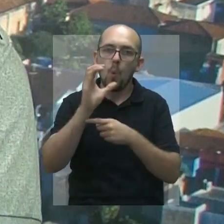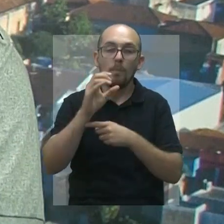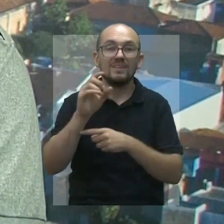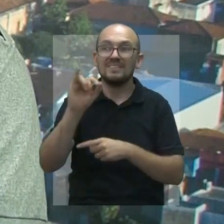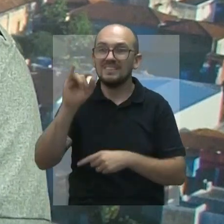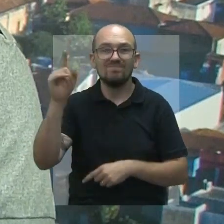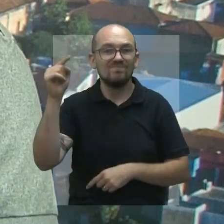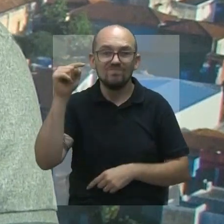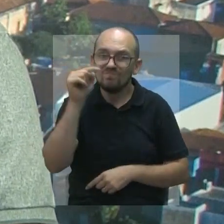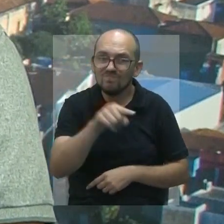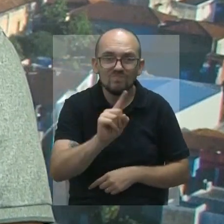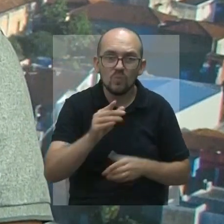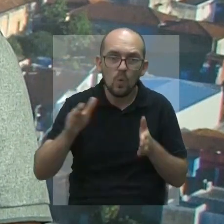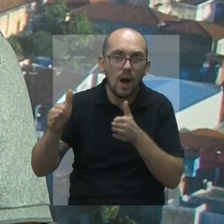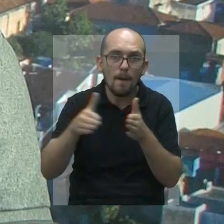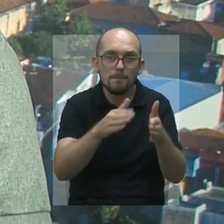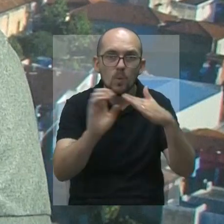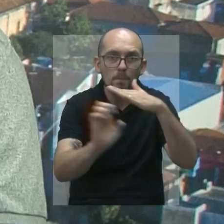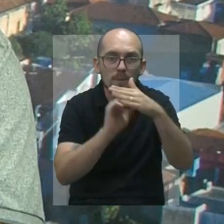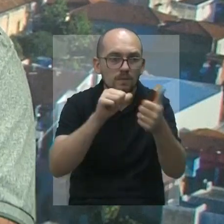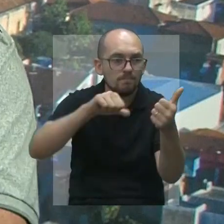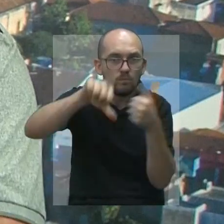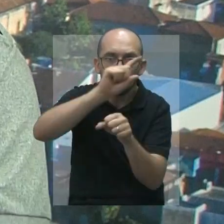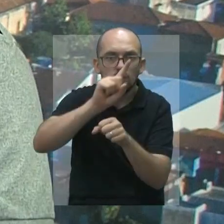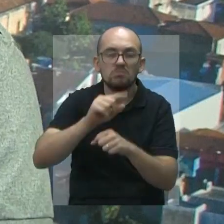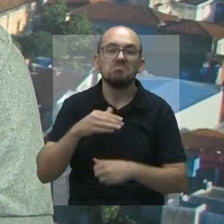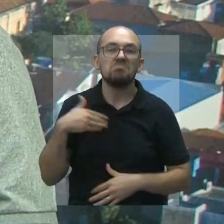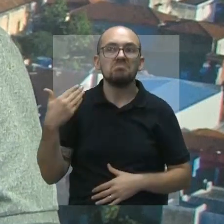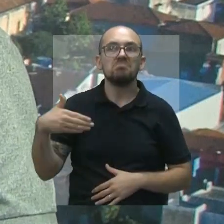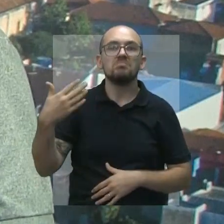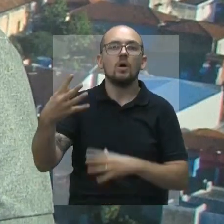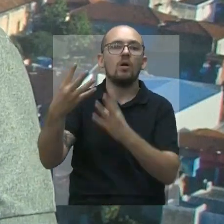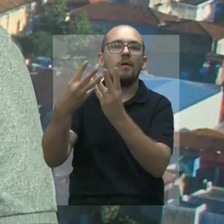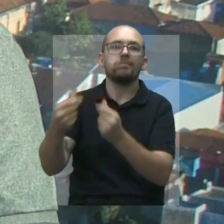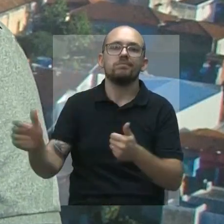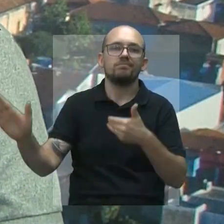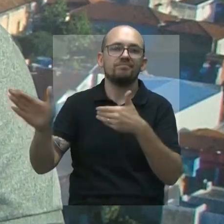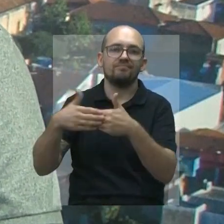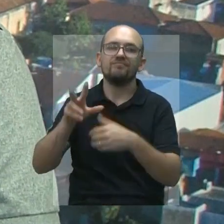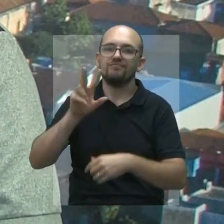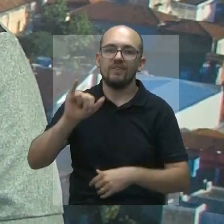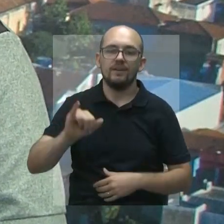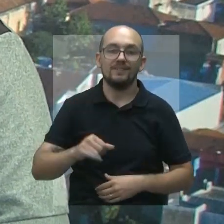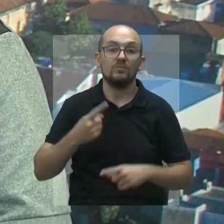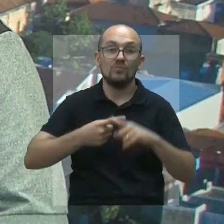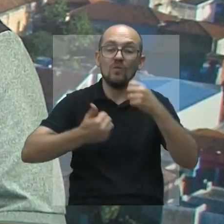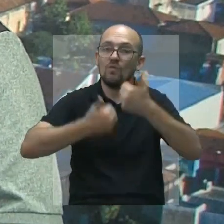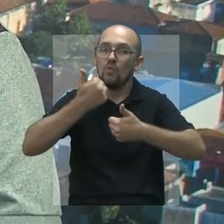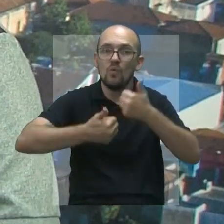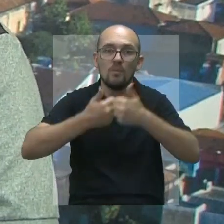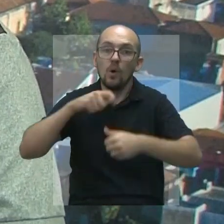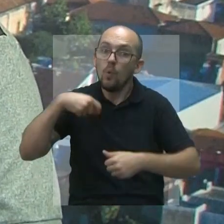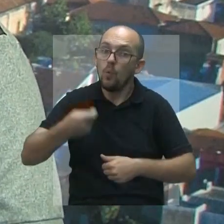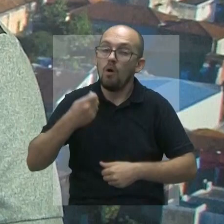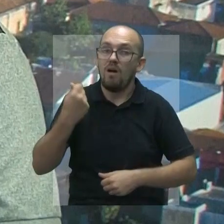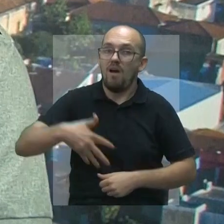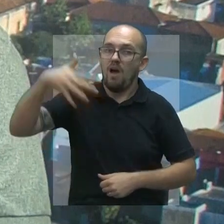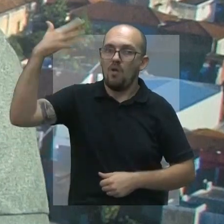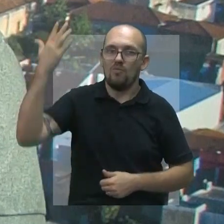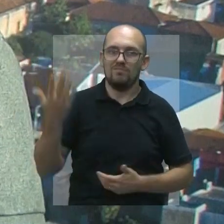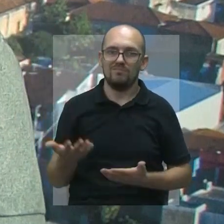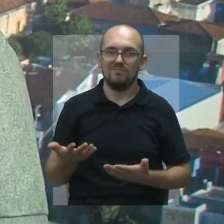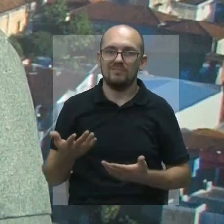seguirem esse caminho, talvez não a curto prazo, mas a médio e longo prazo deixarão de existir. Haja visto que o futebol tem se tornado um produto caro de